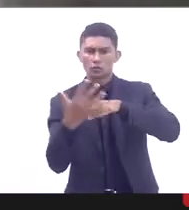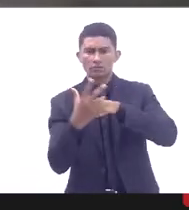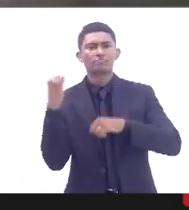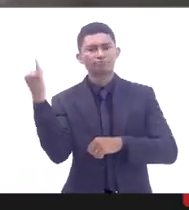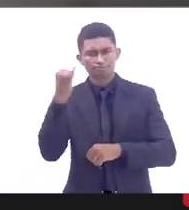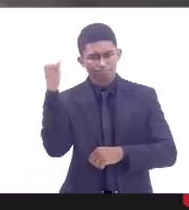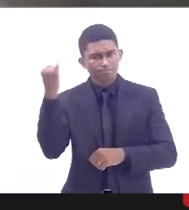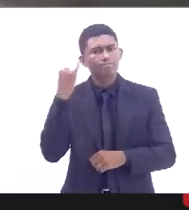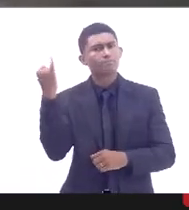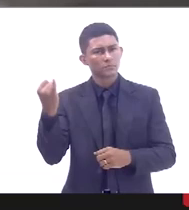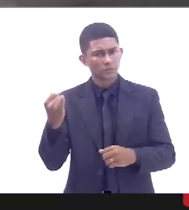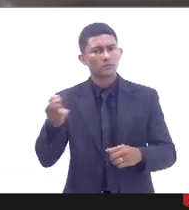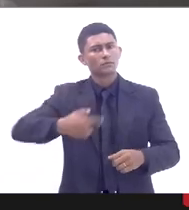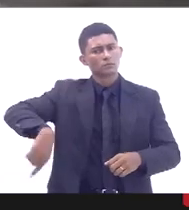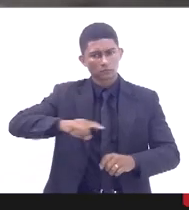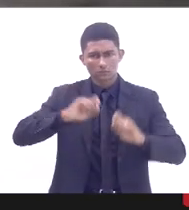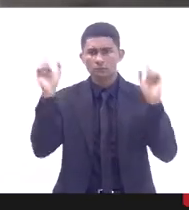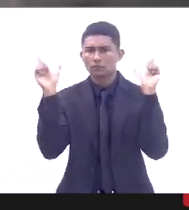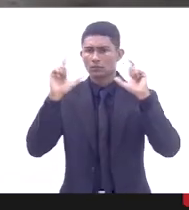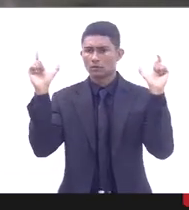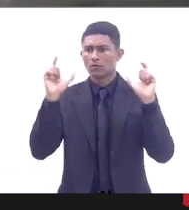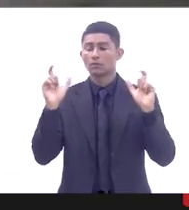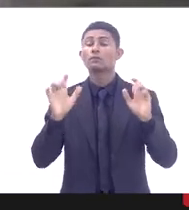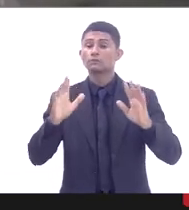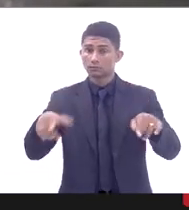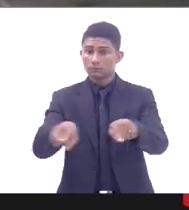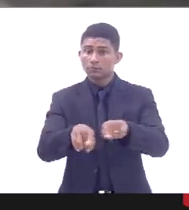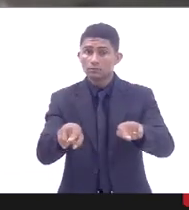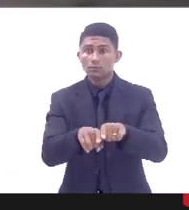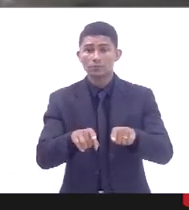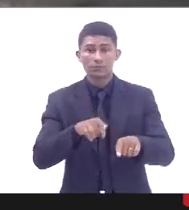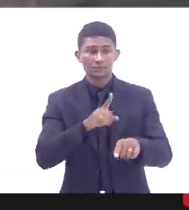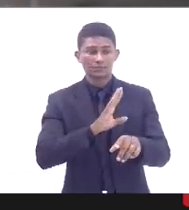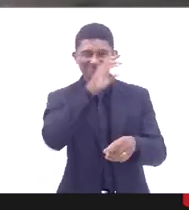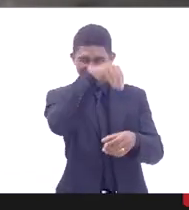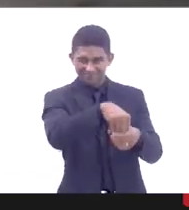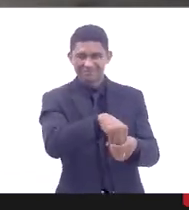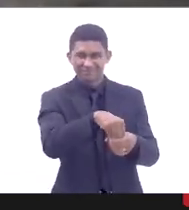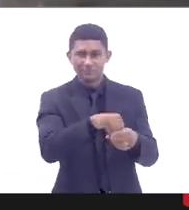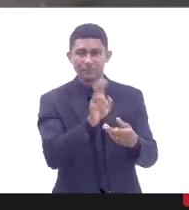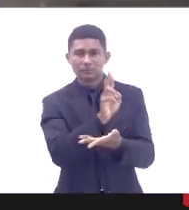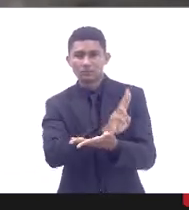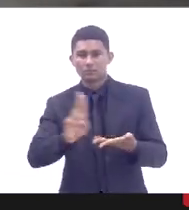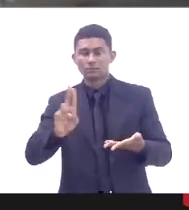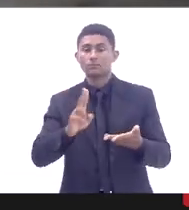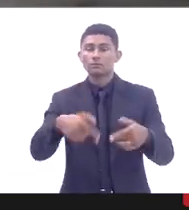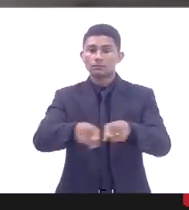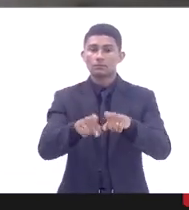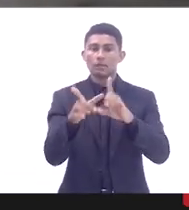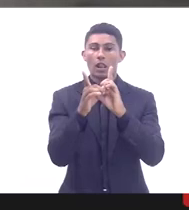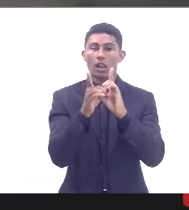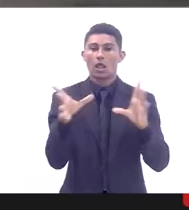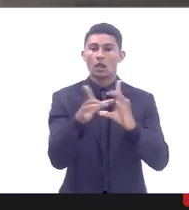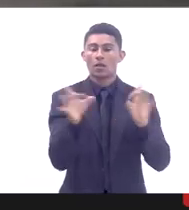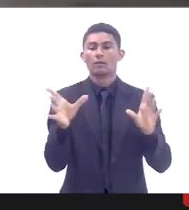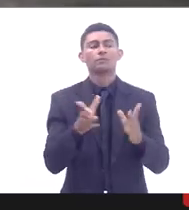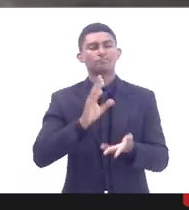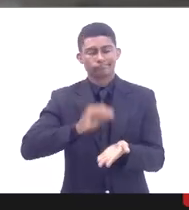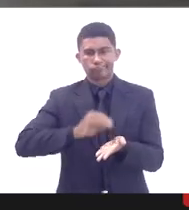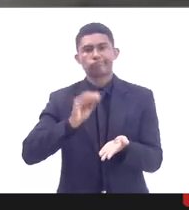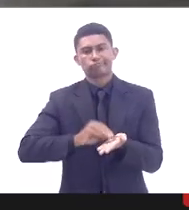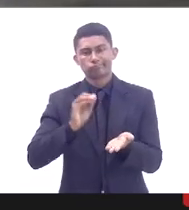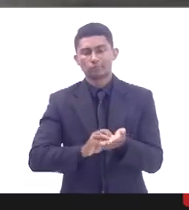e de refri e não se Berg No que diz respeito à questão da Autonomia e da Democracia interna da Universidade